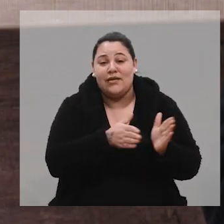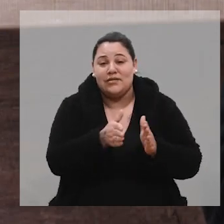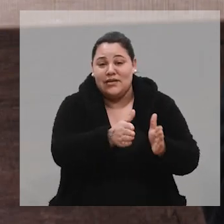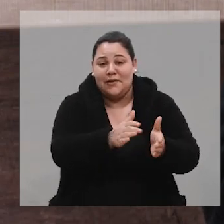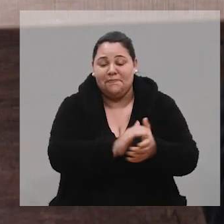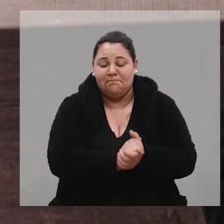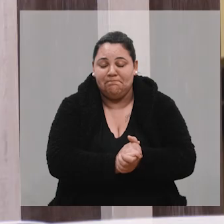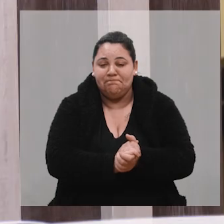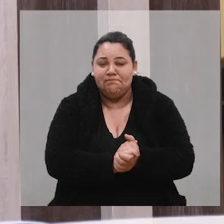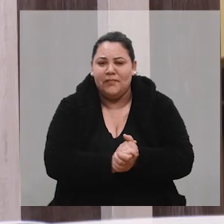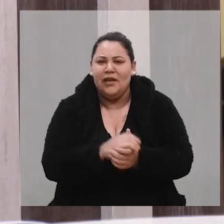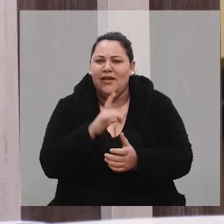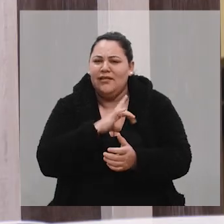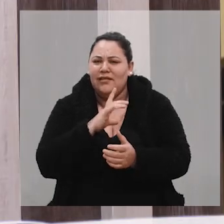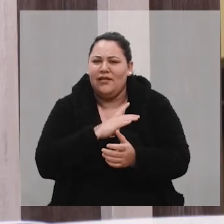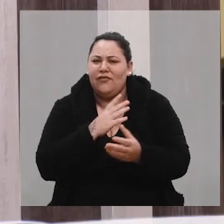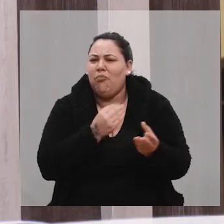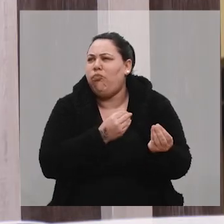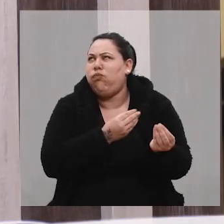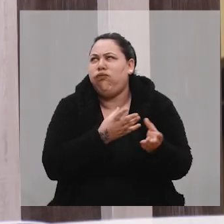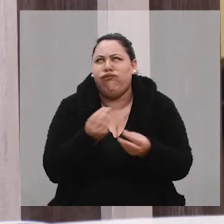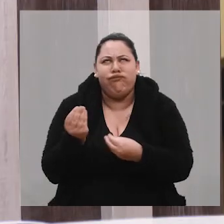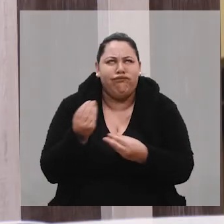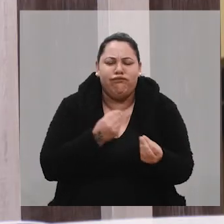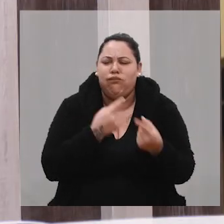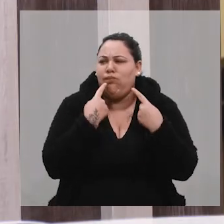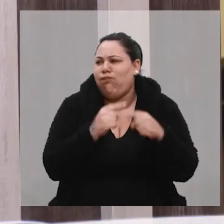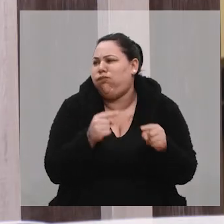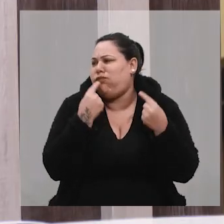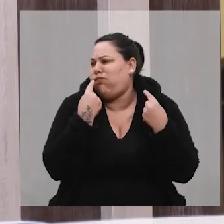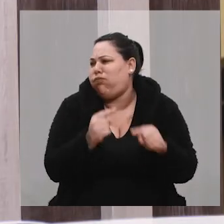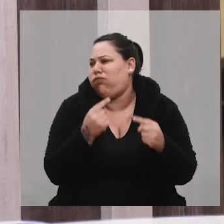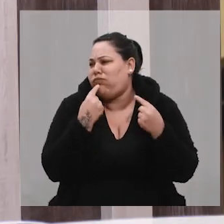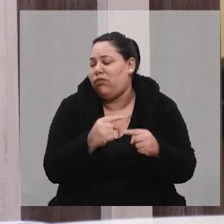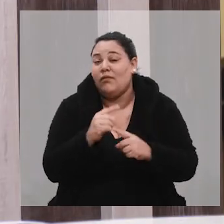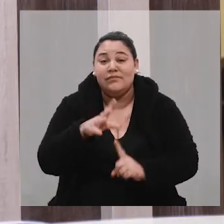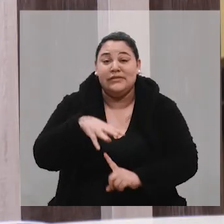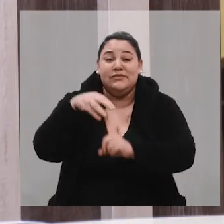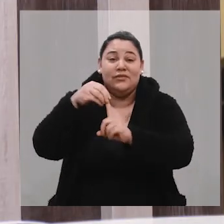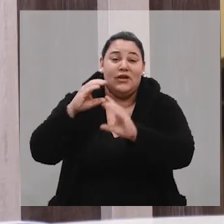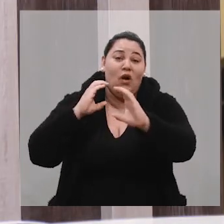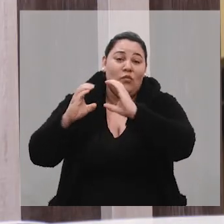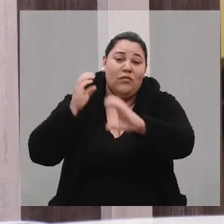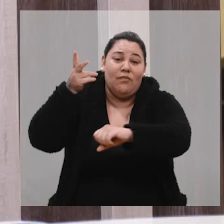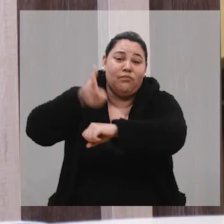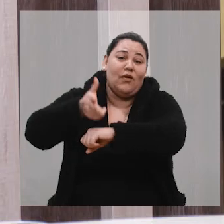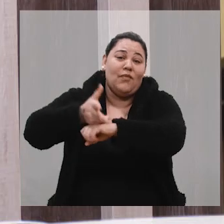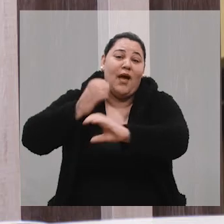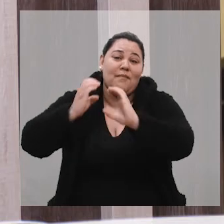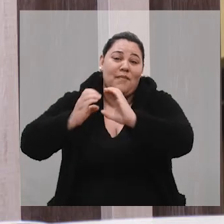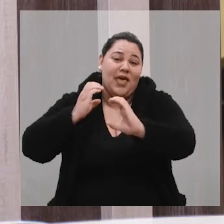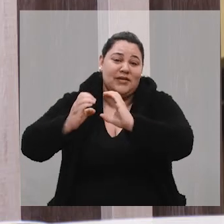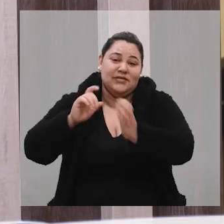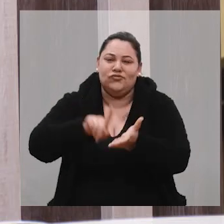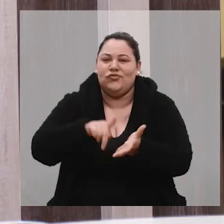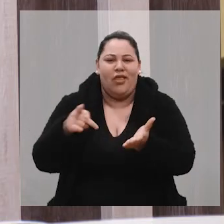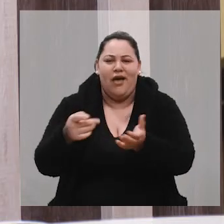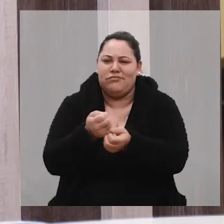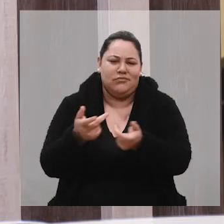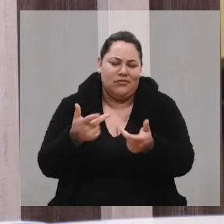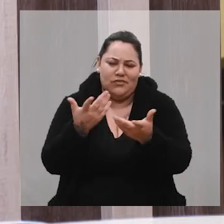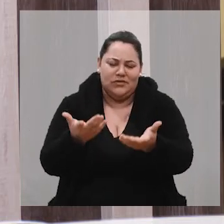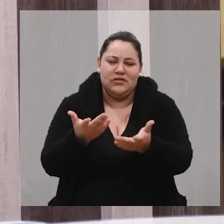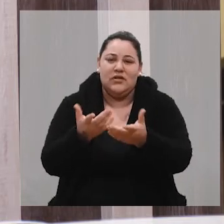estradas. Houve uma enxurrada de críticas, sobretudo da parte da imprensa, até porque significativa